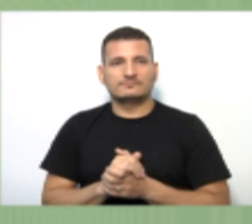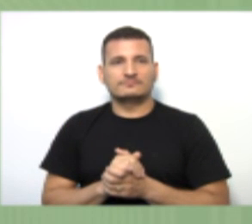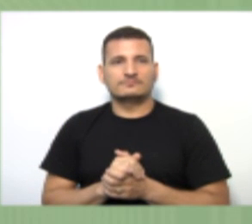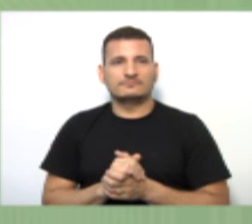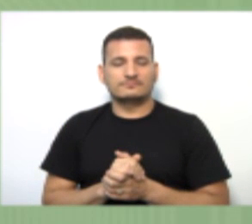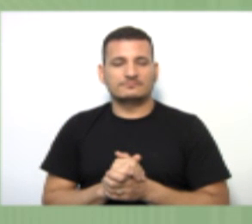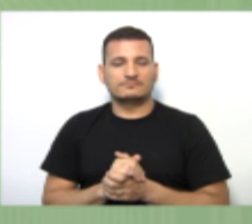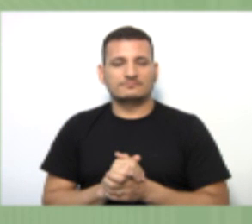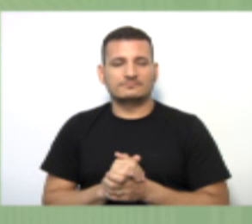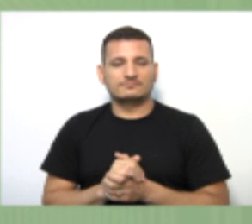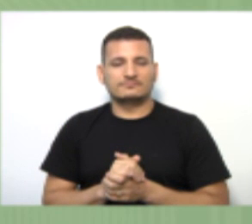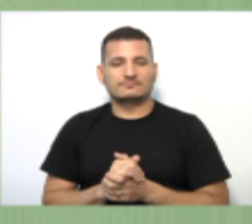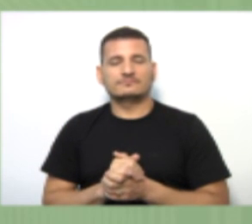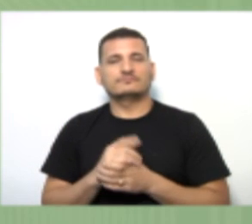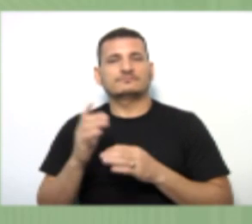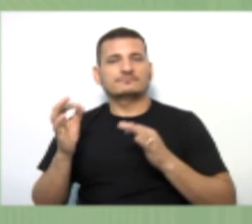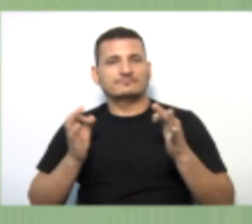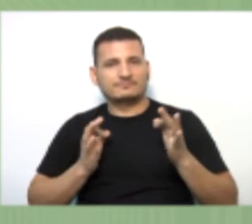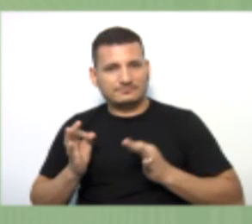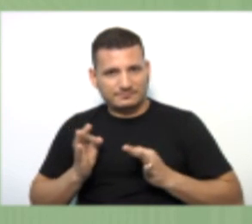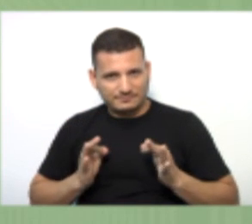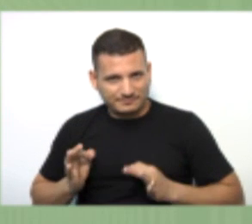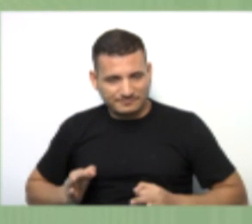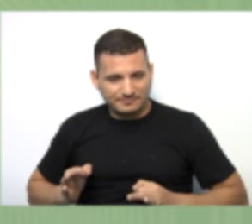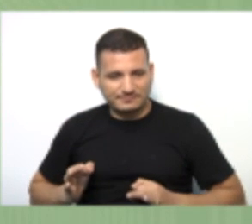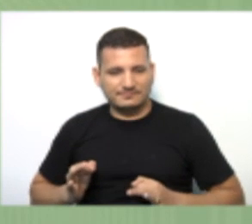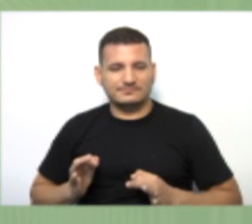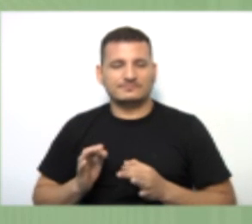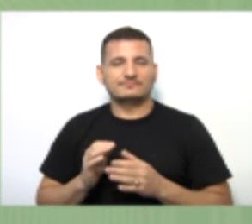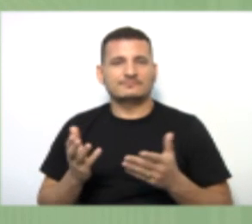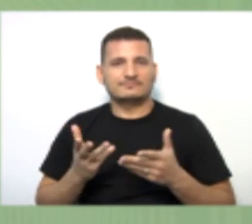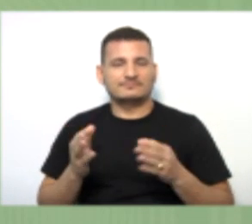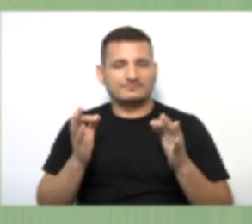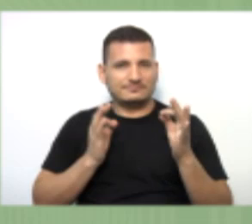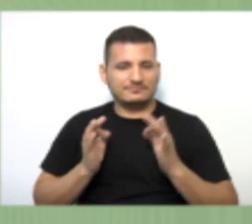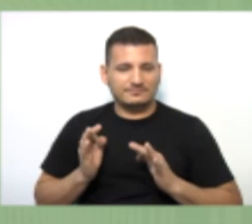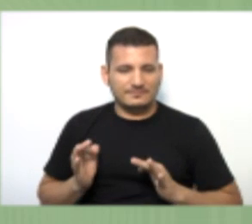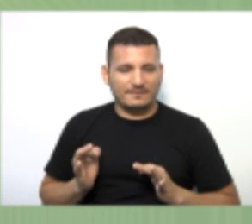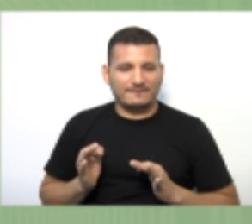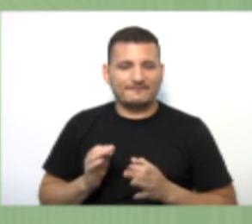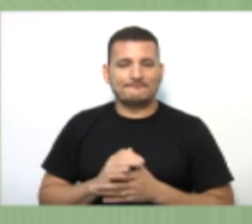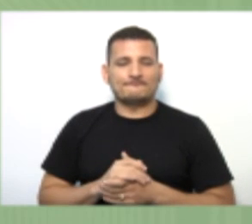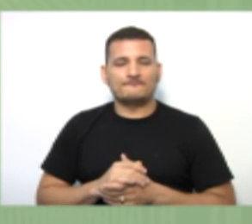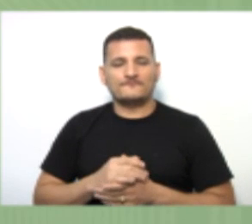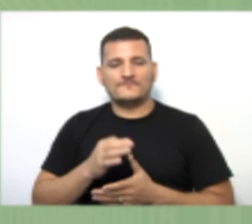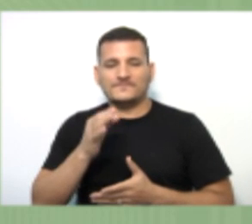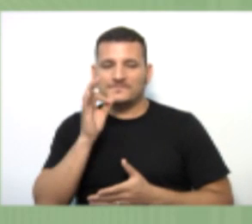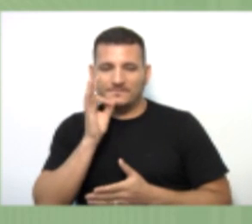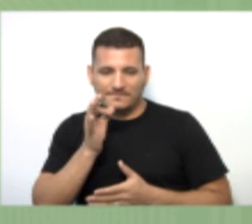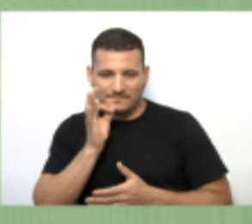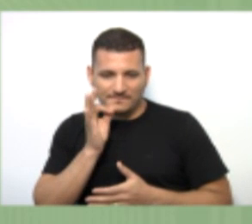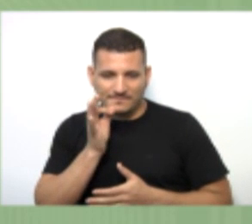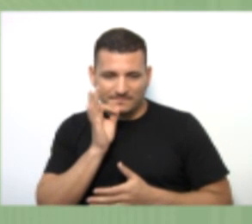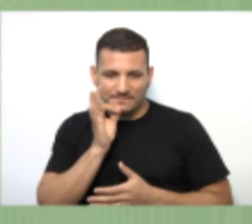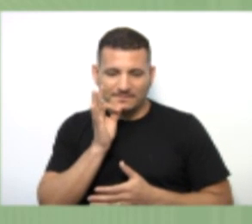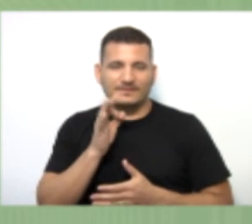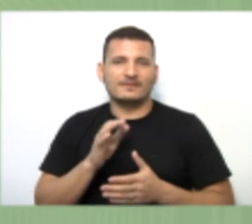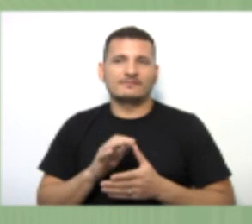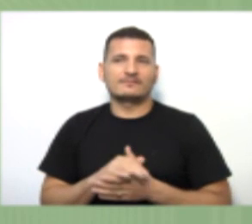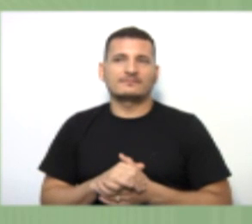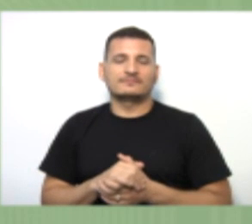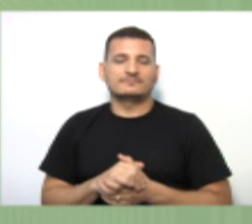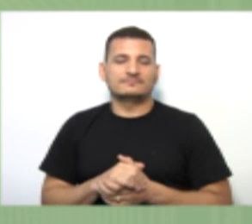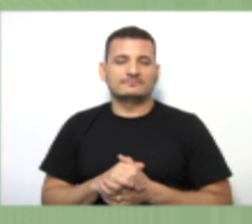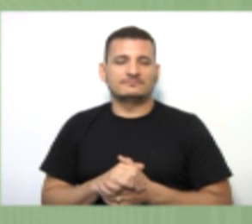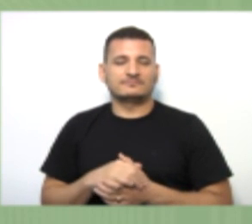beleza. Você se arruma. Agora você se arruma. Você tomou café, beleza, professor, tomei